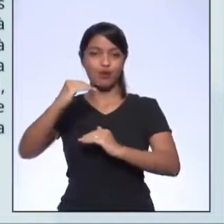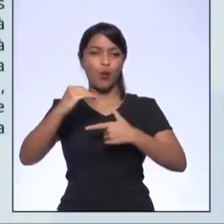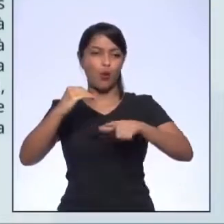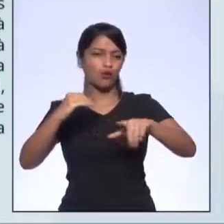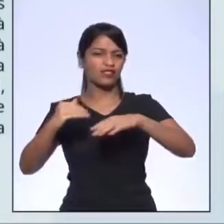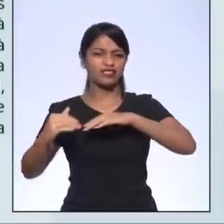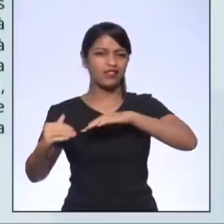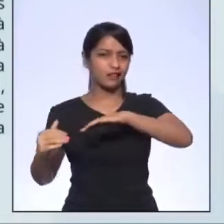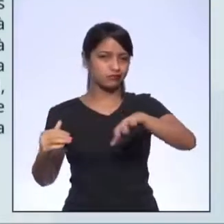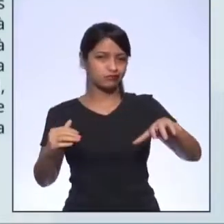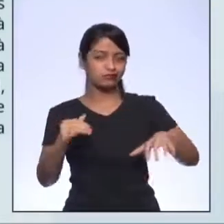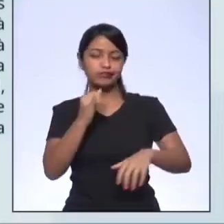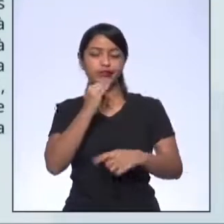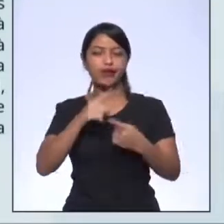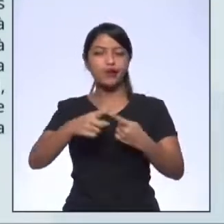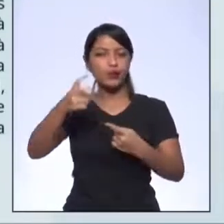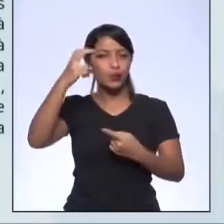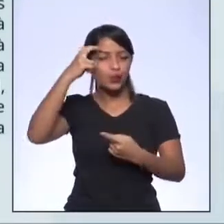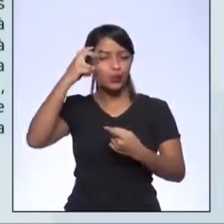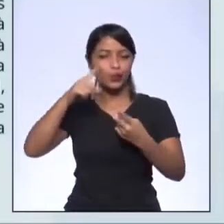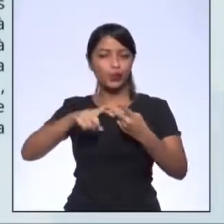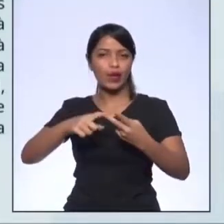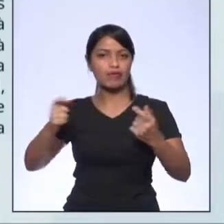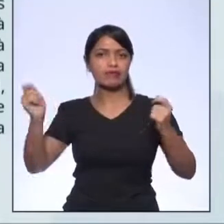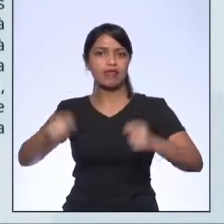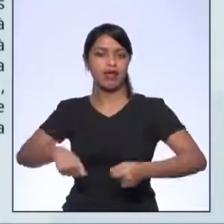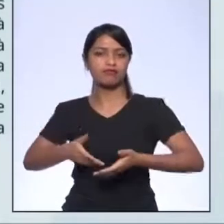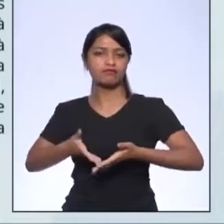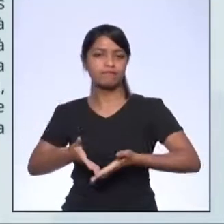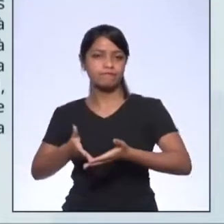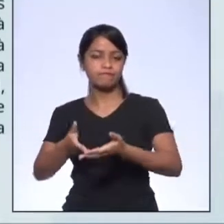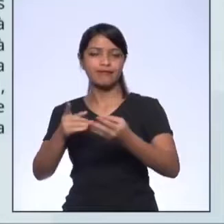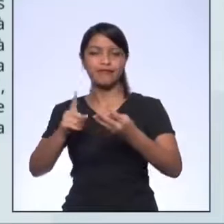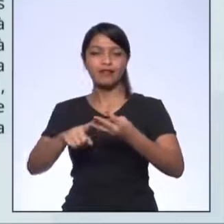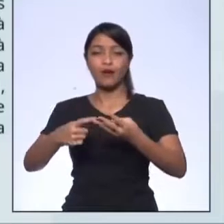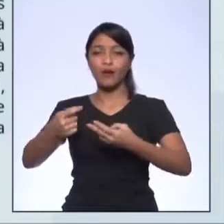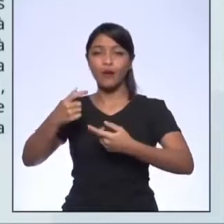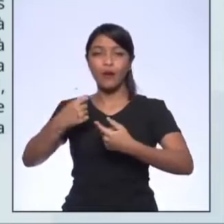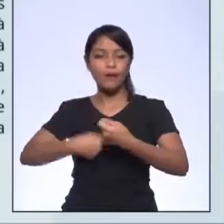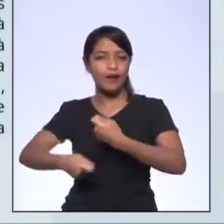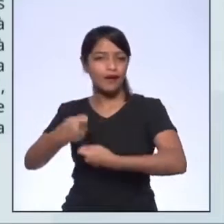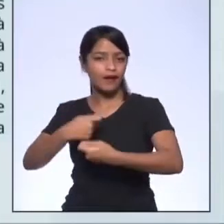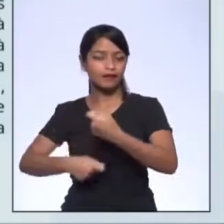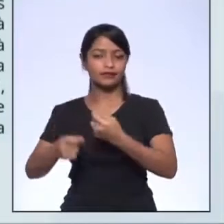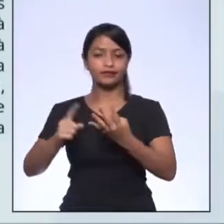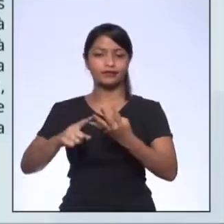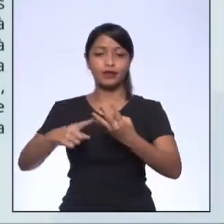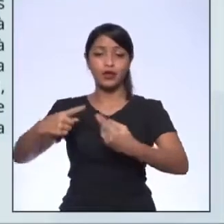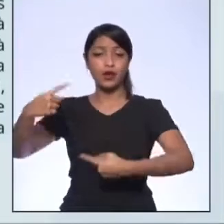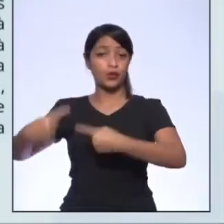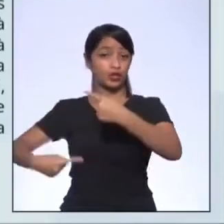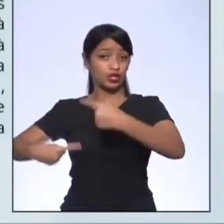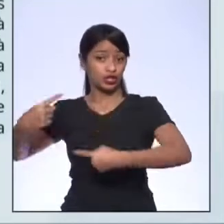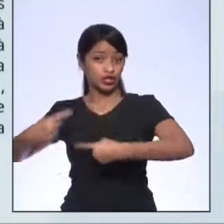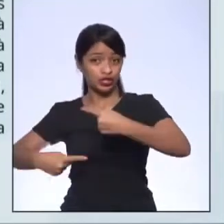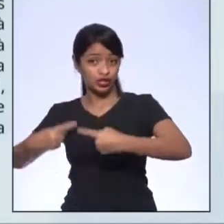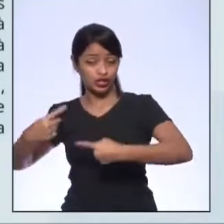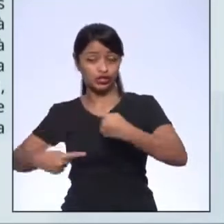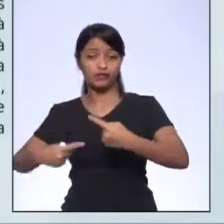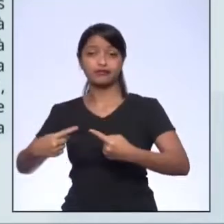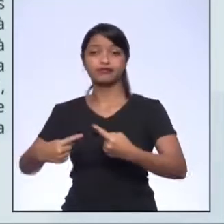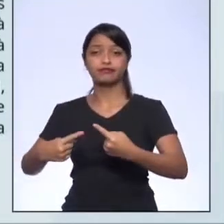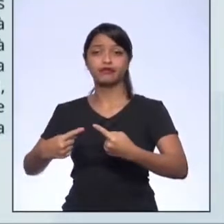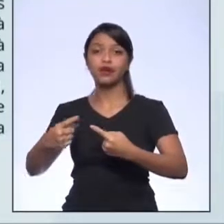à capacidade naval, ao comércio e à política em que se destacava a sua